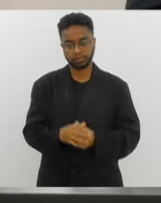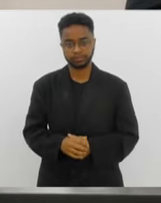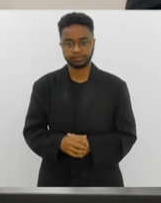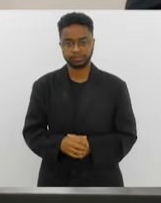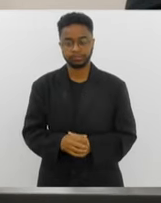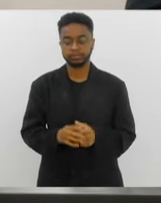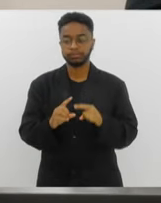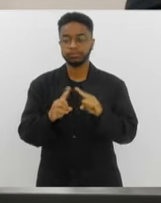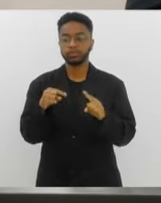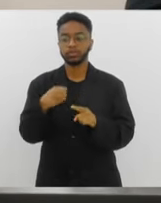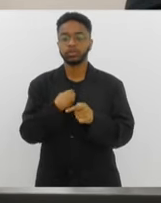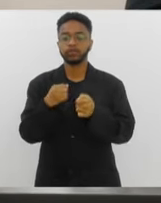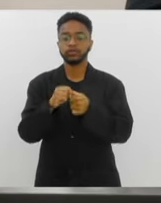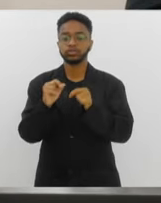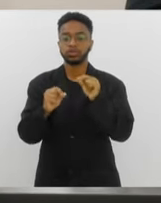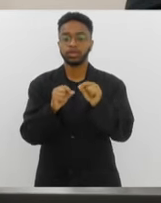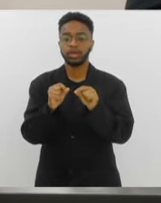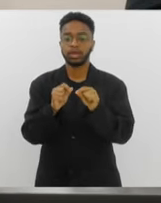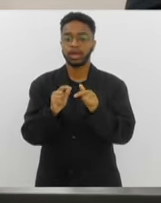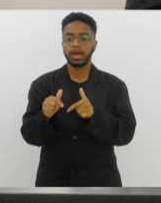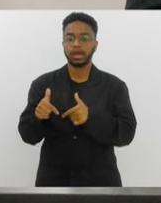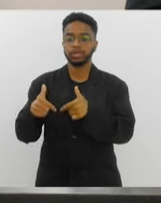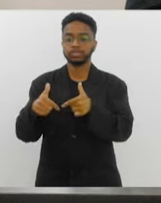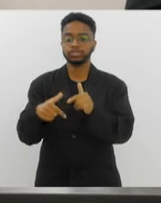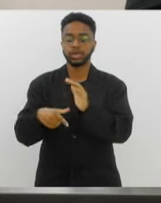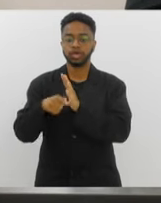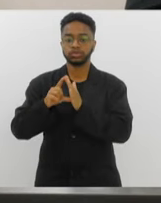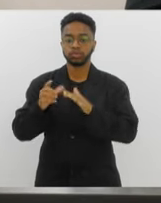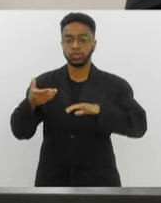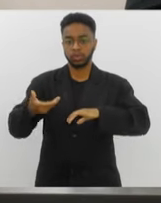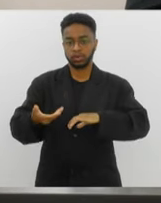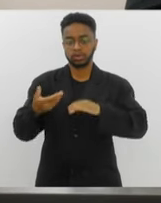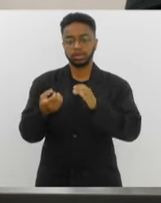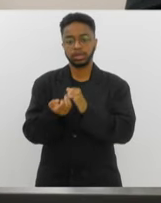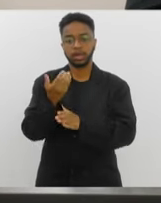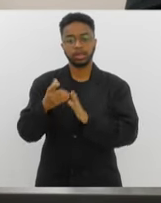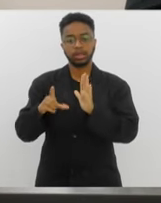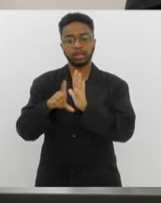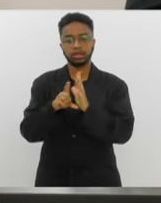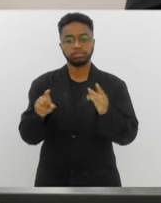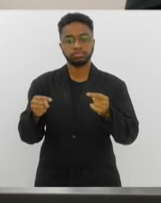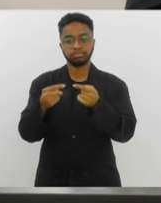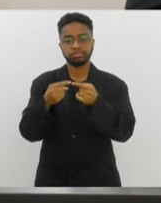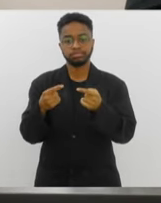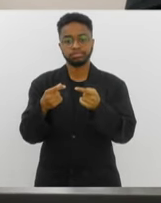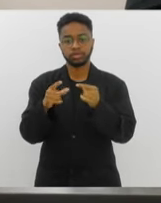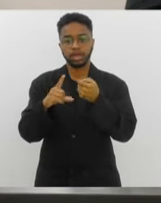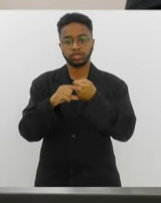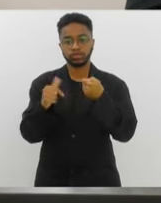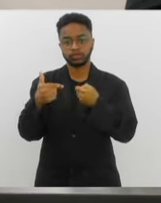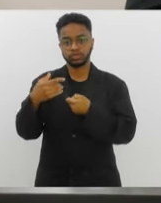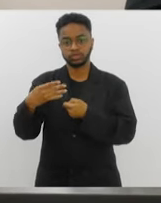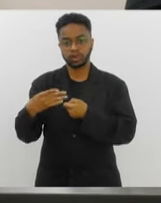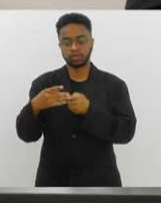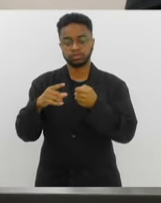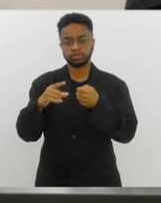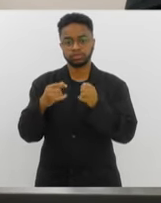gente está fazendo é sair na frente do Congresso Nacional e legislar conforme dispõe a Constituição Federal no artigo 24, inciso